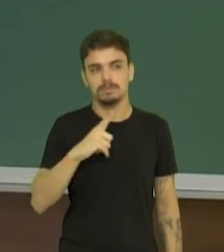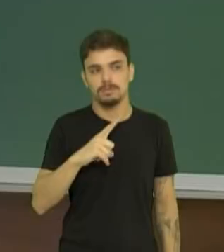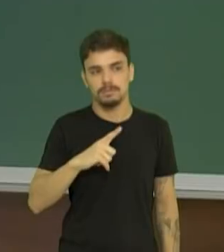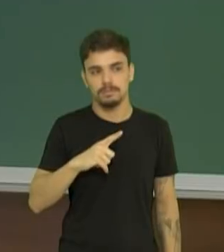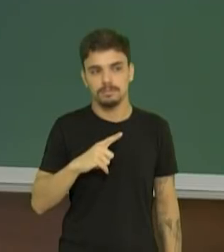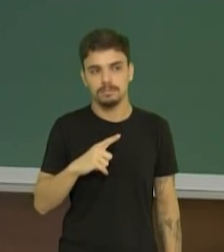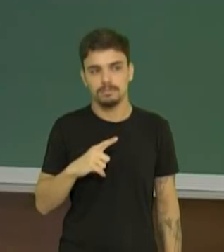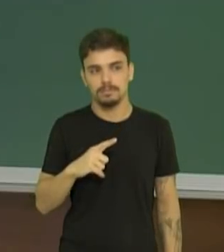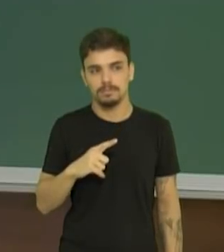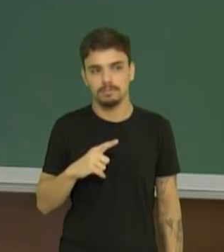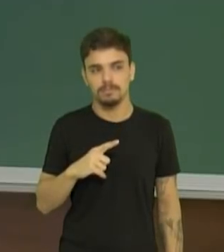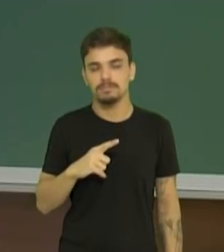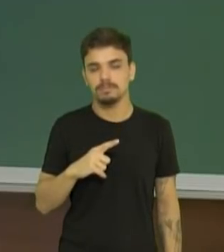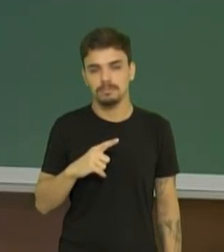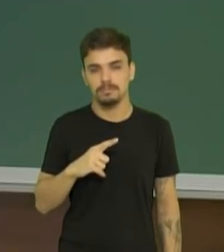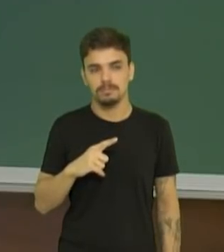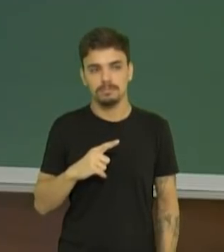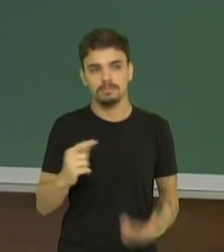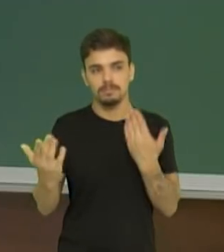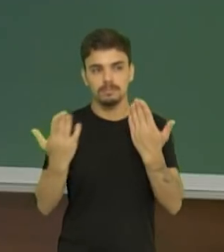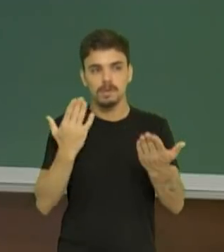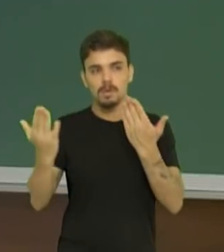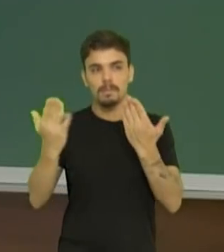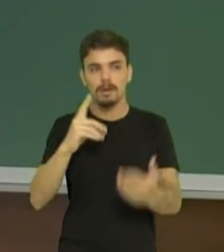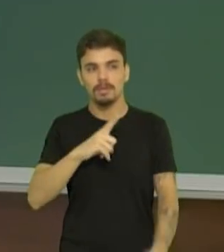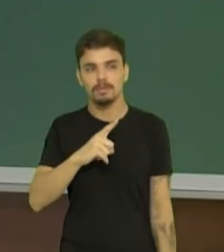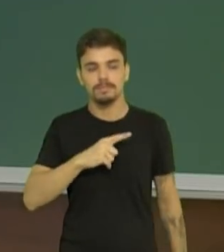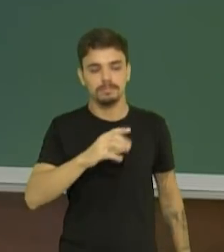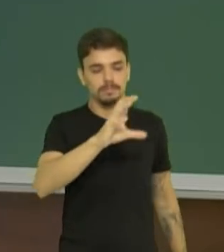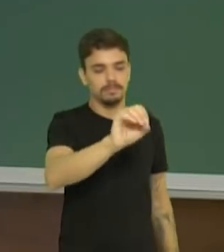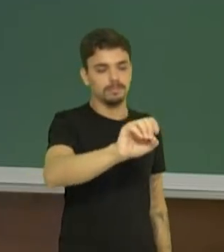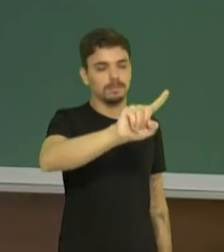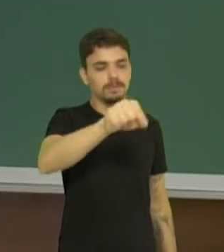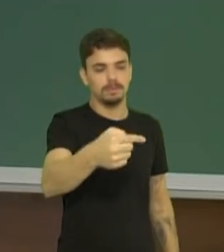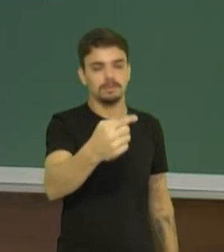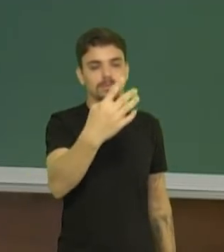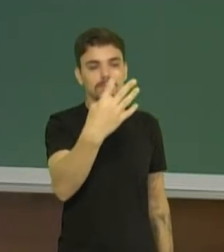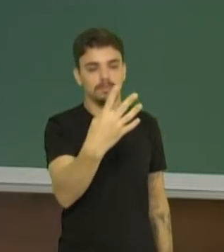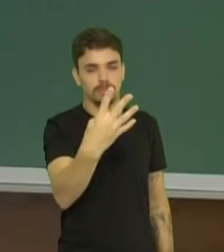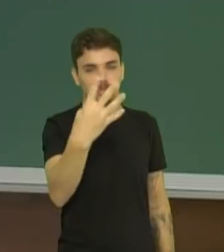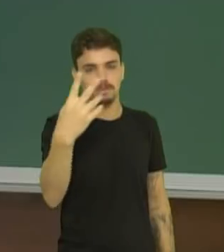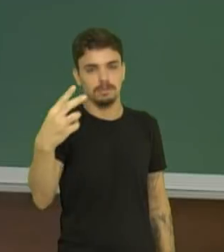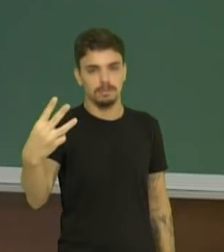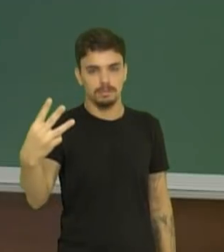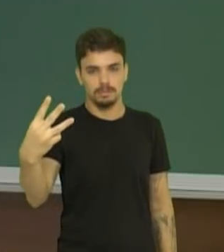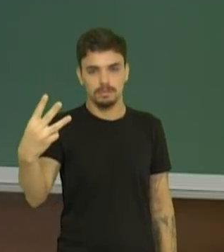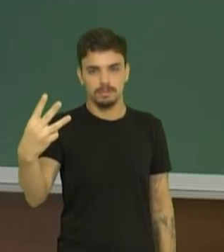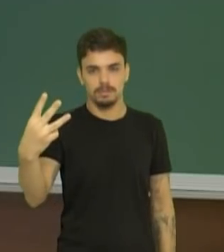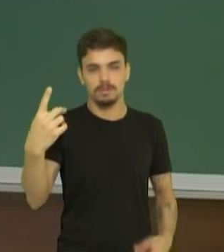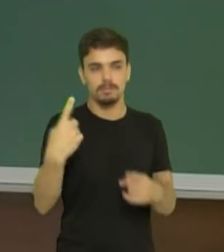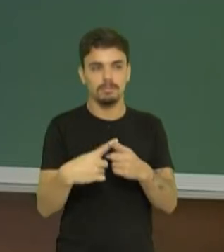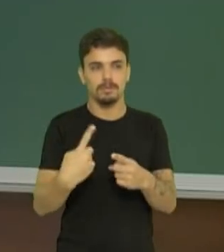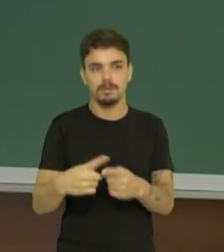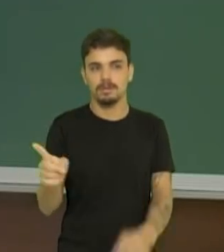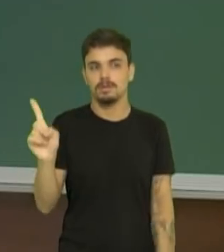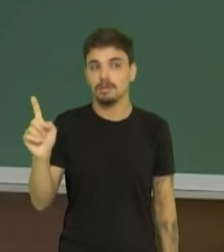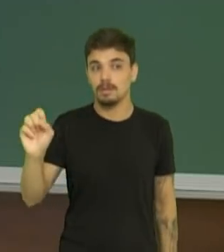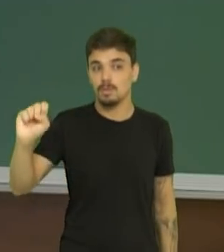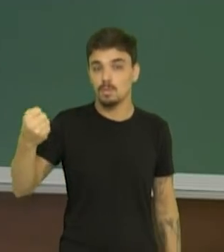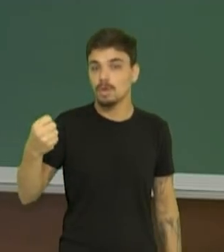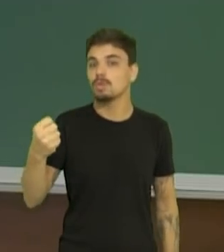tenho aproximadamente, vamos aproximar, aproximadamente 0,43, porque esse 8 faz aumentar